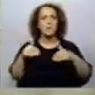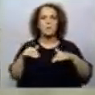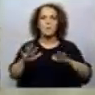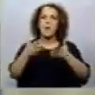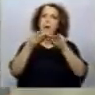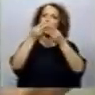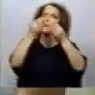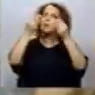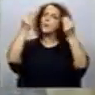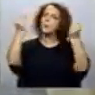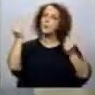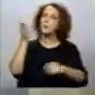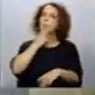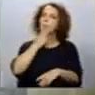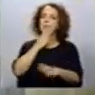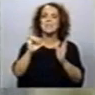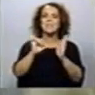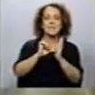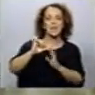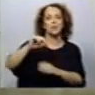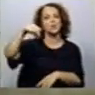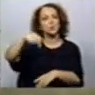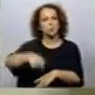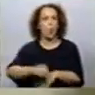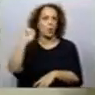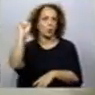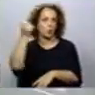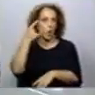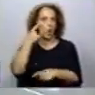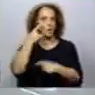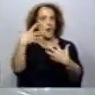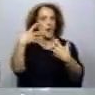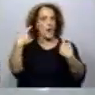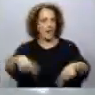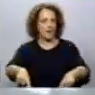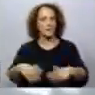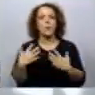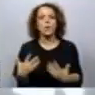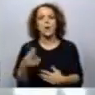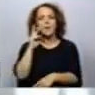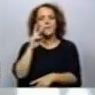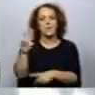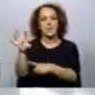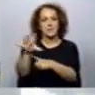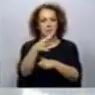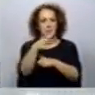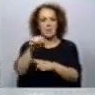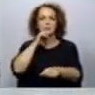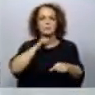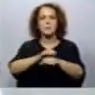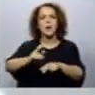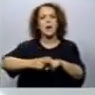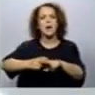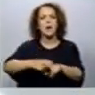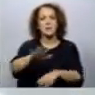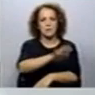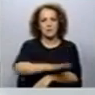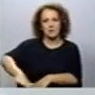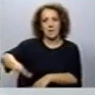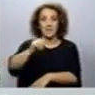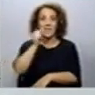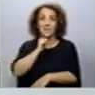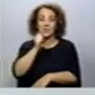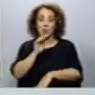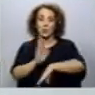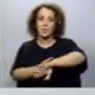nas regiões do Centro-Sul, onde vamos poder ver o sol. Vamos então ver as nossas imagens de satélite e no Atlântico, a oeste dos Açores, podemos ver uma